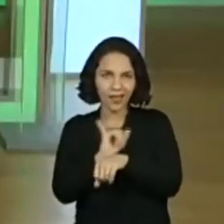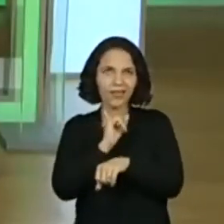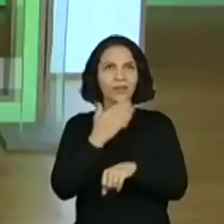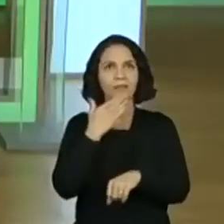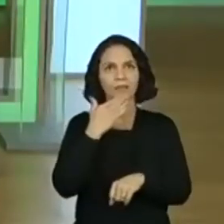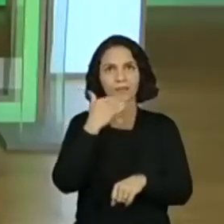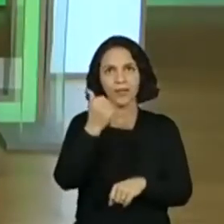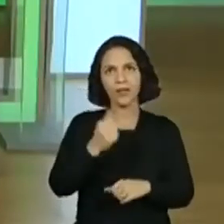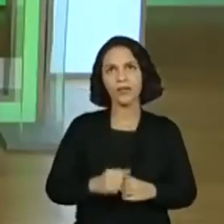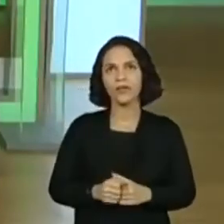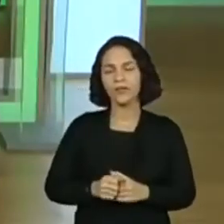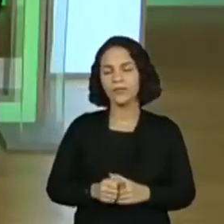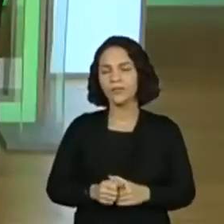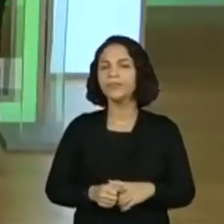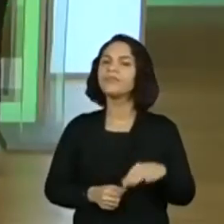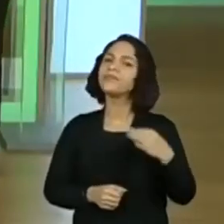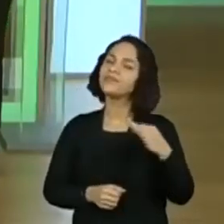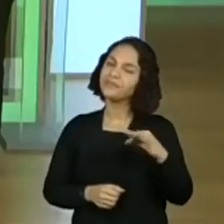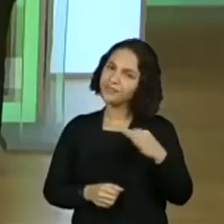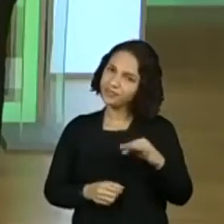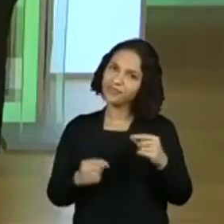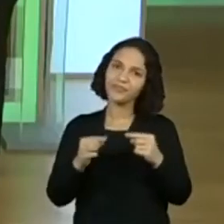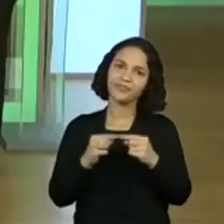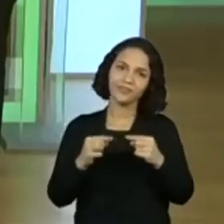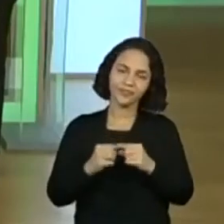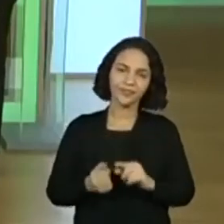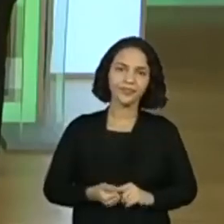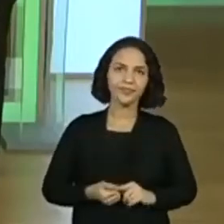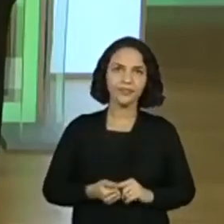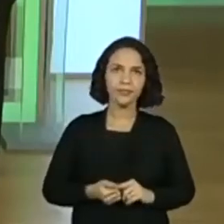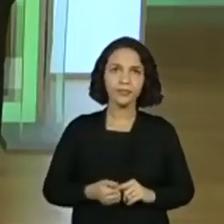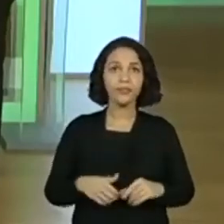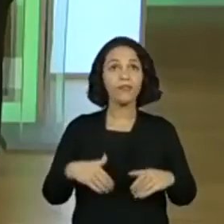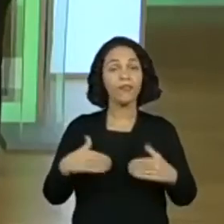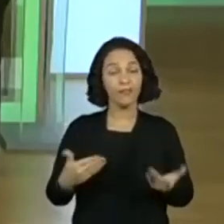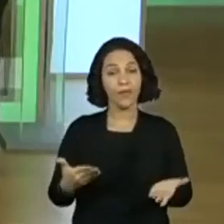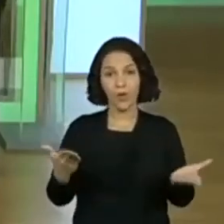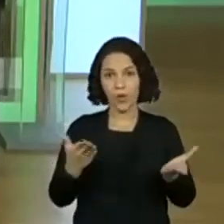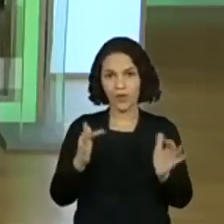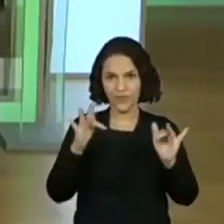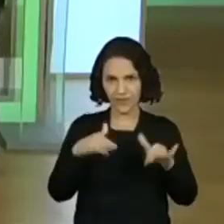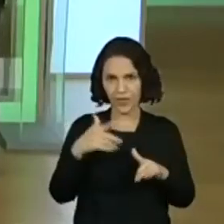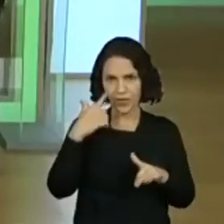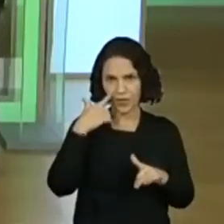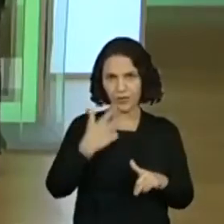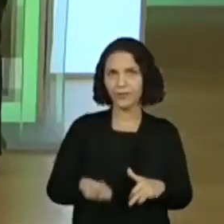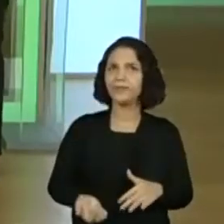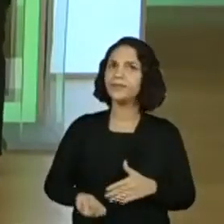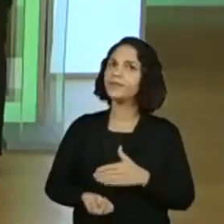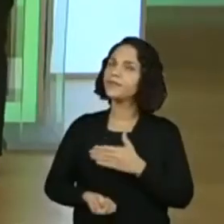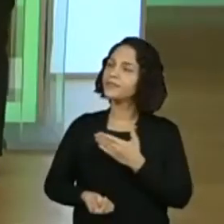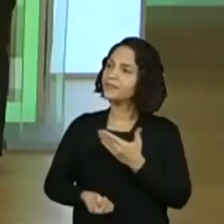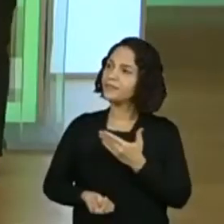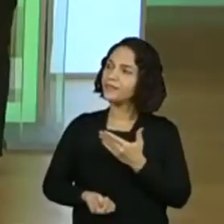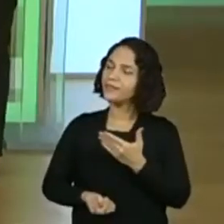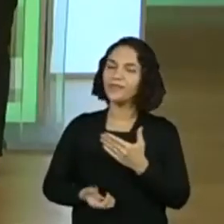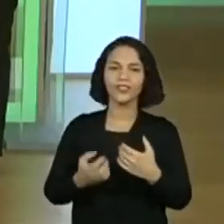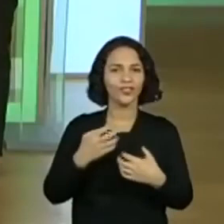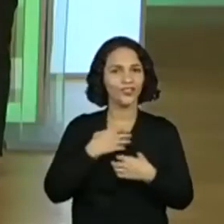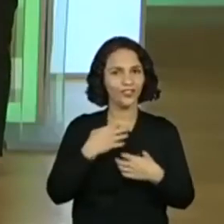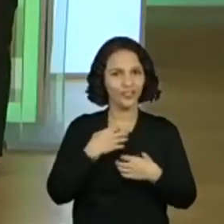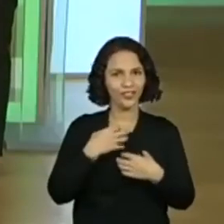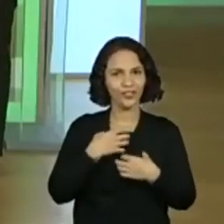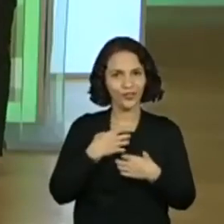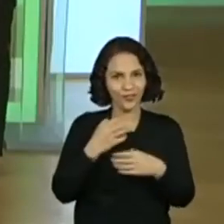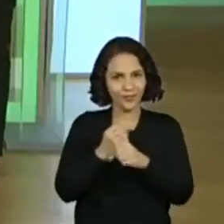lhe agrade, que melhor convém ali para o momento, para a situação. Então, para a gente finalizar com essa maneira de